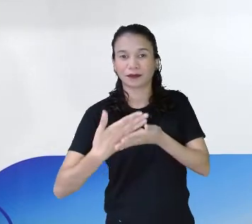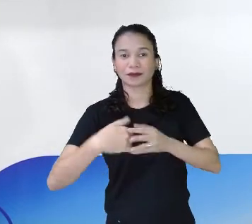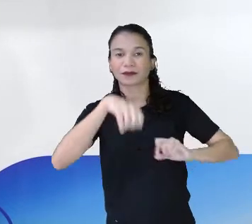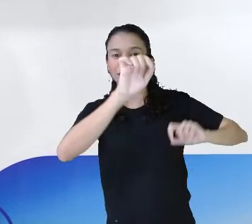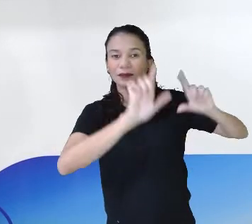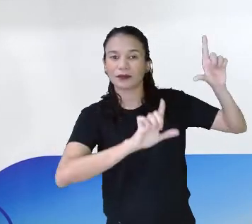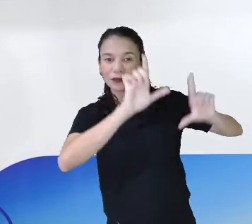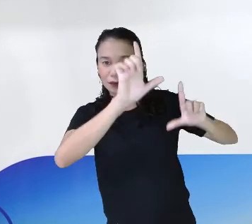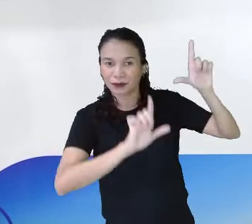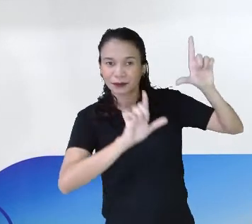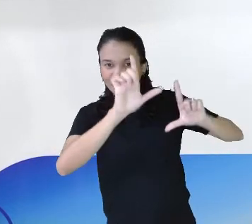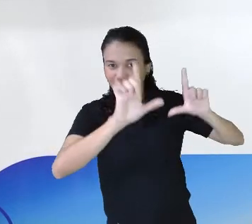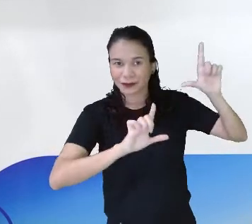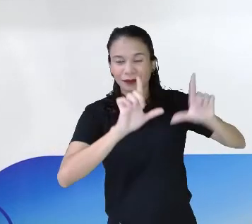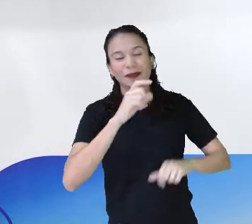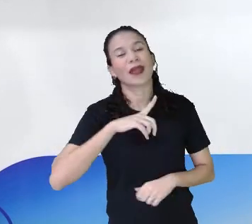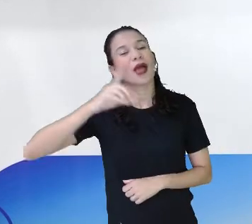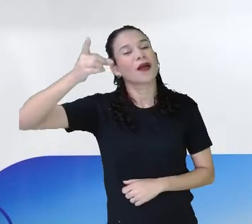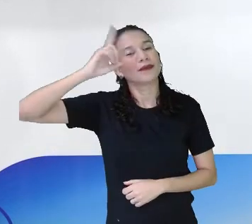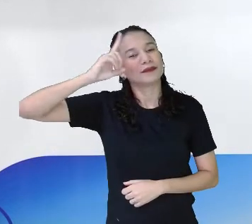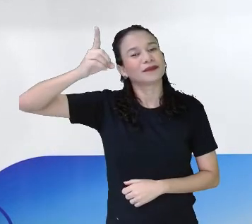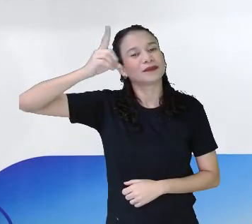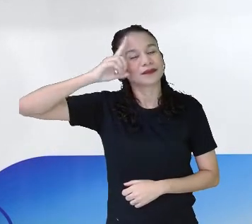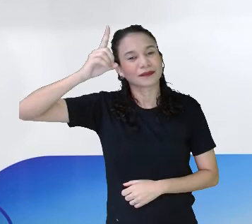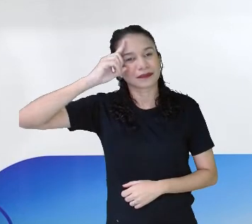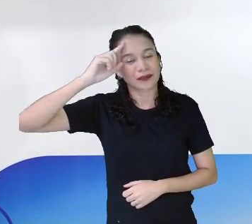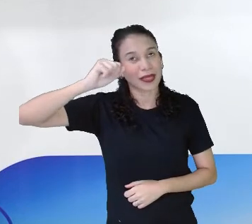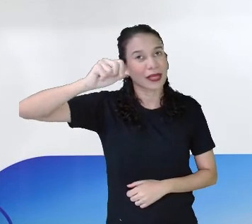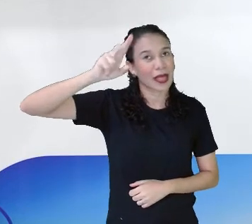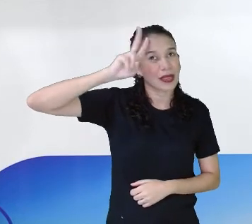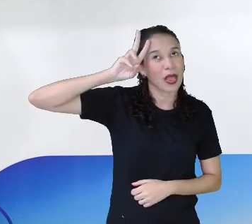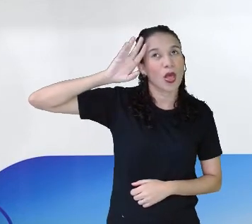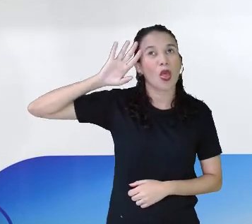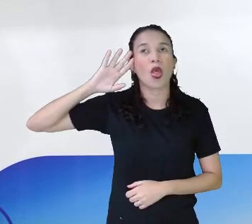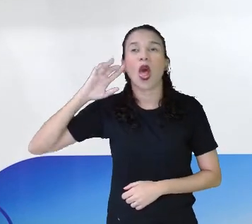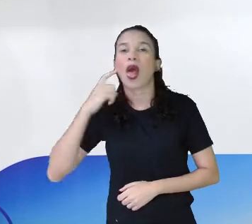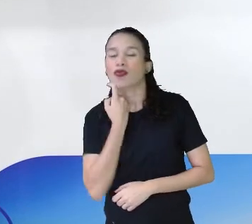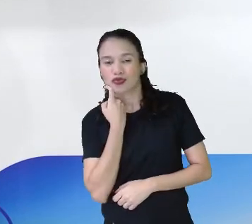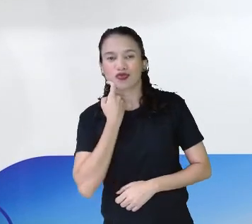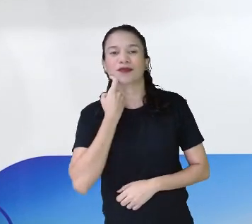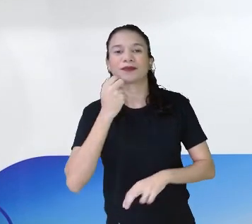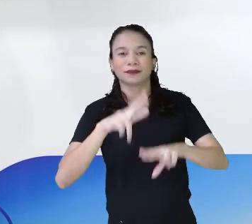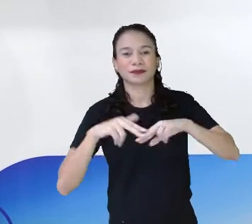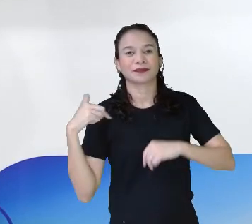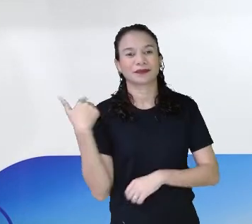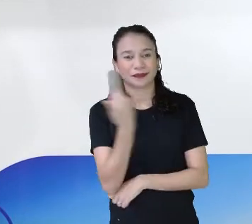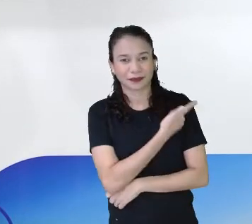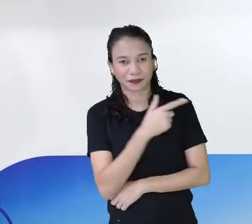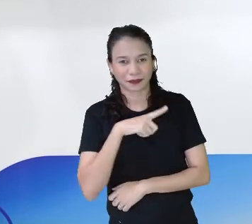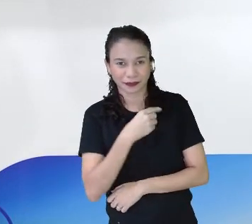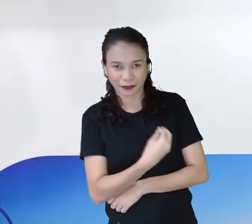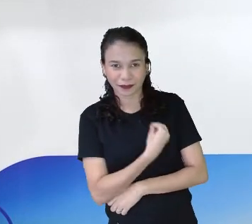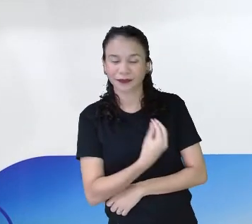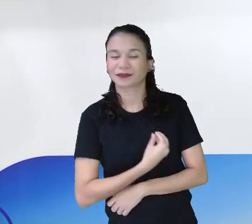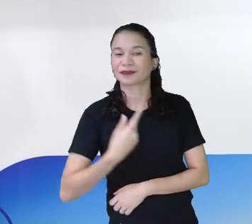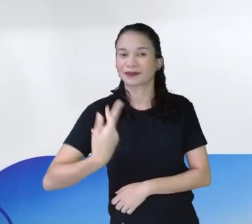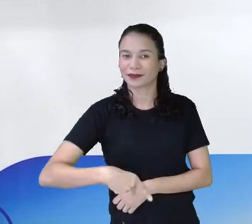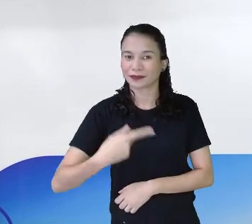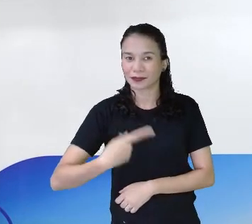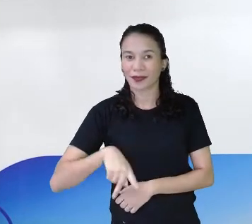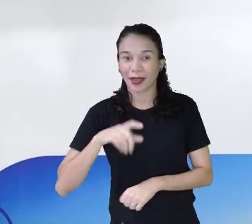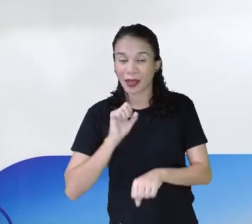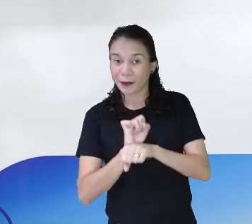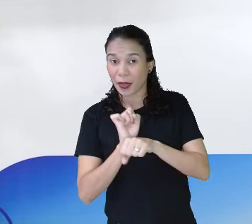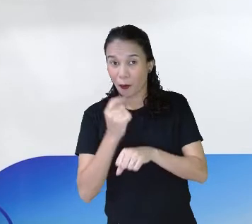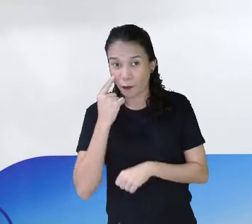TV Nova Nordeste, todos os dias de segunda a sexta. Estamos aqui aguardando vocês.